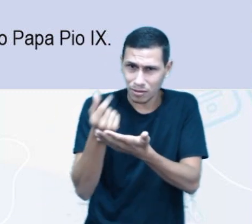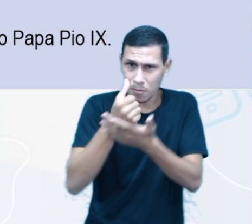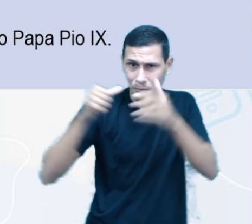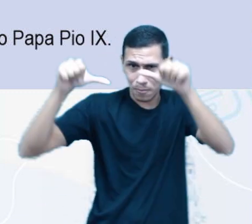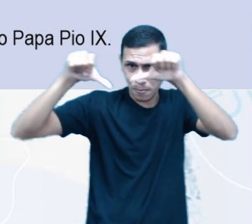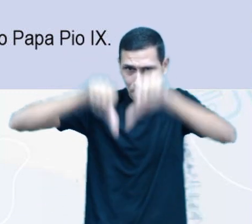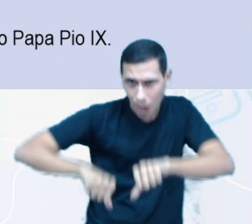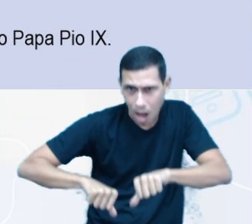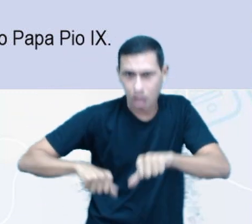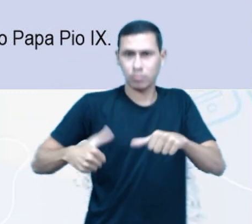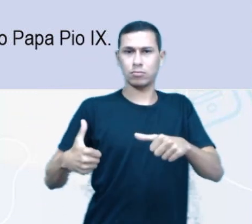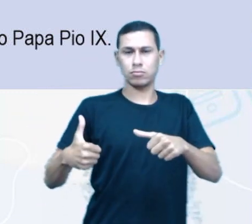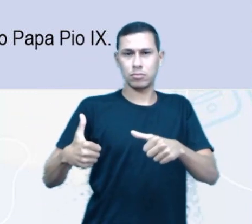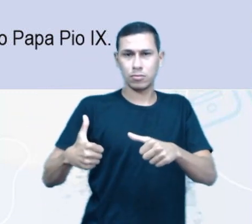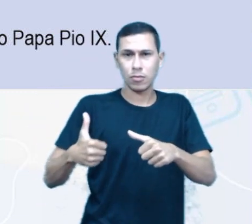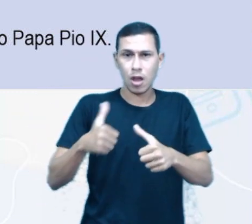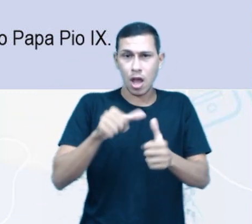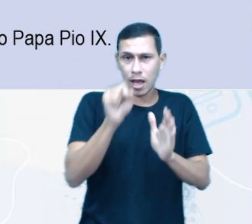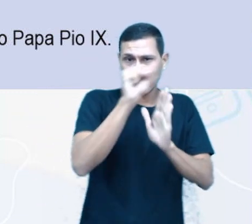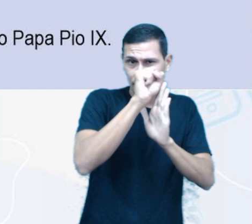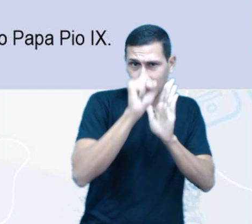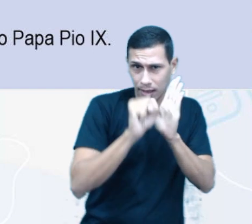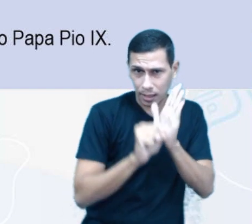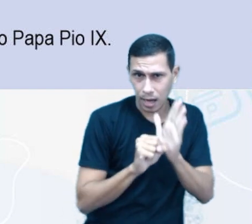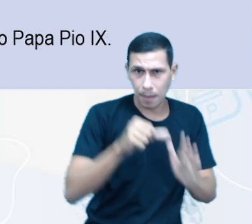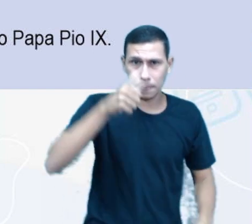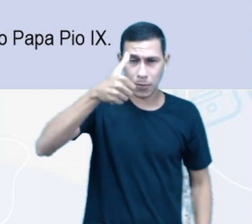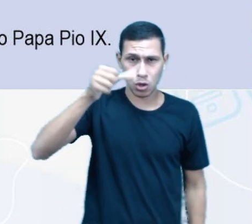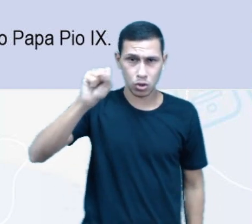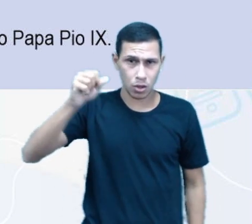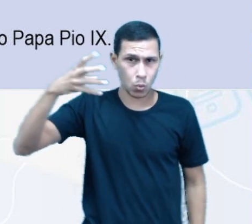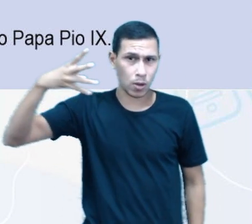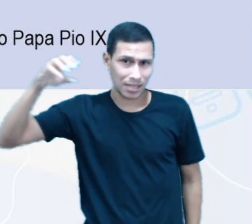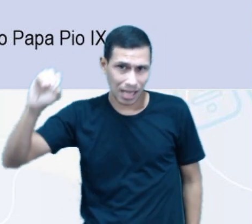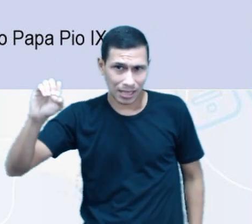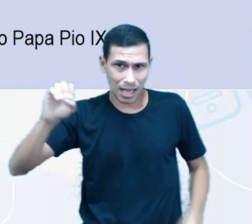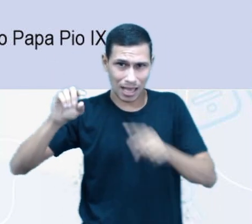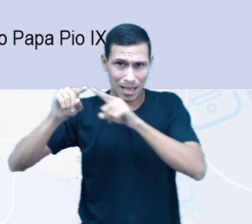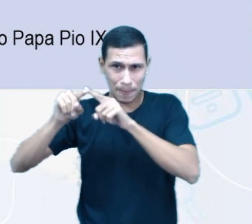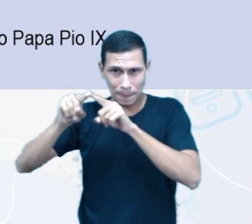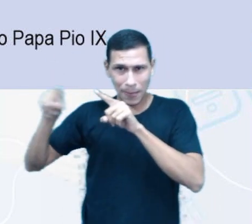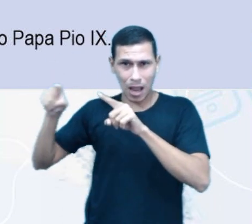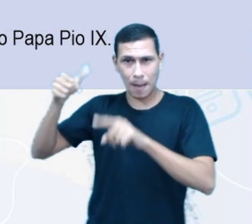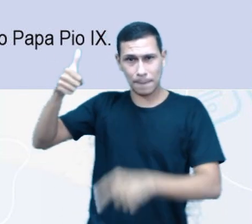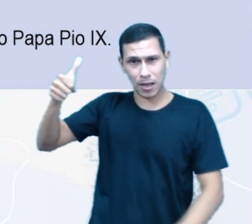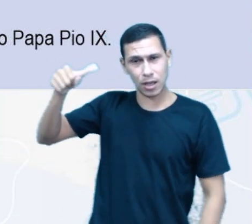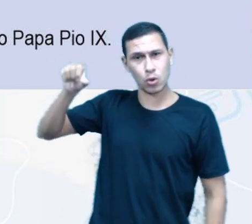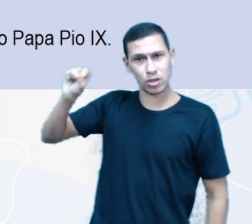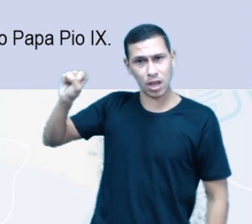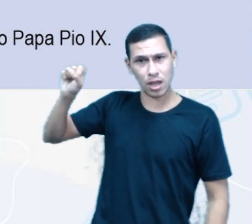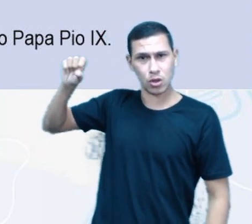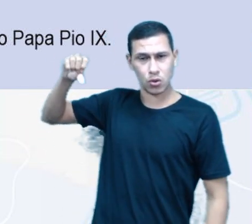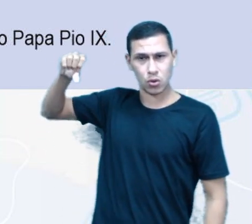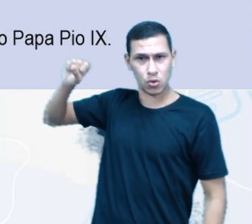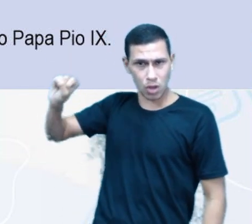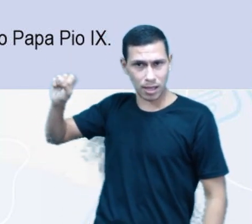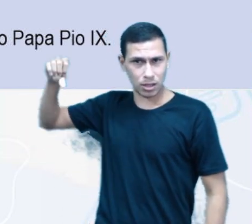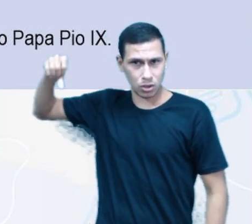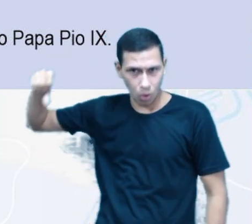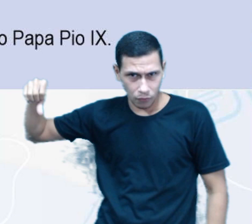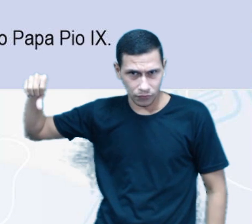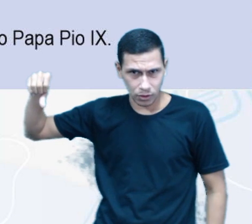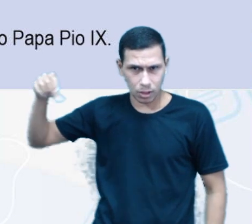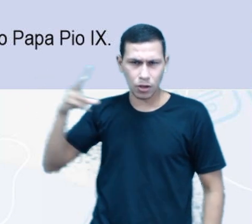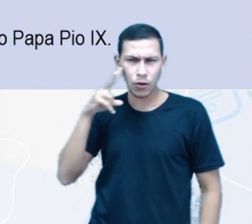começa entre 1840 e termina em 1889. Eu criei para vocês aí uma tabelinha